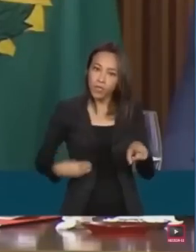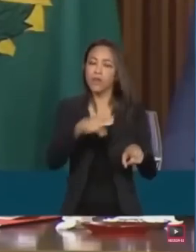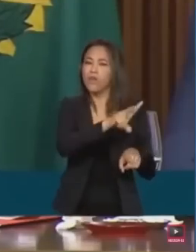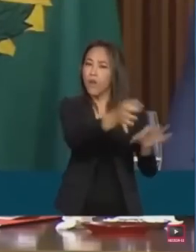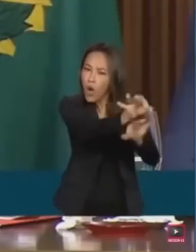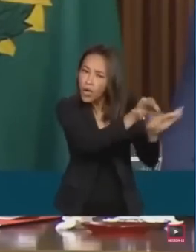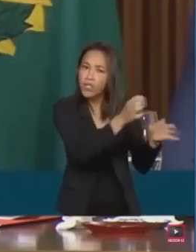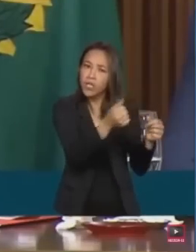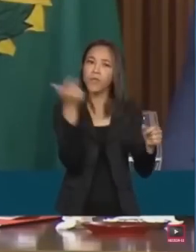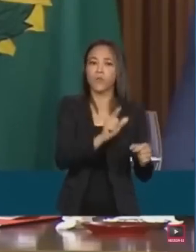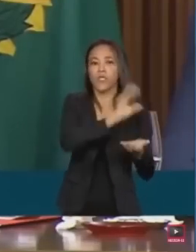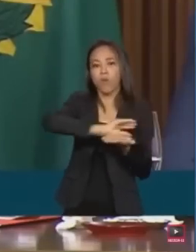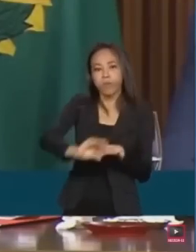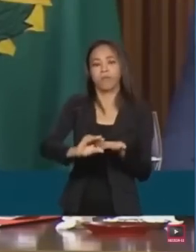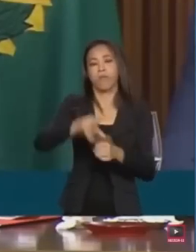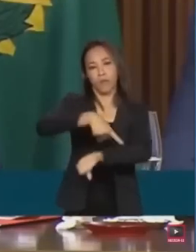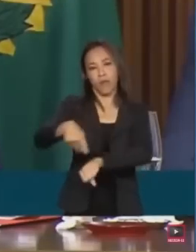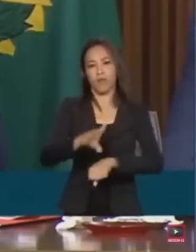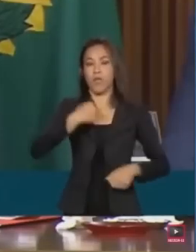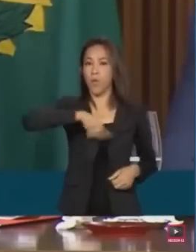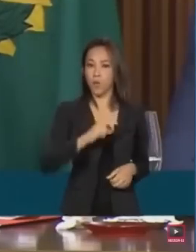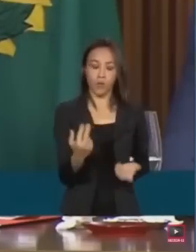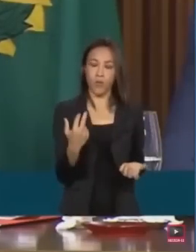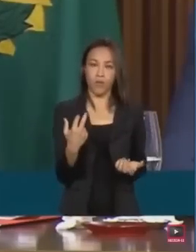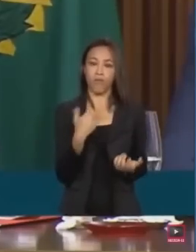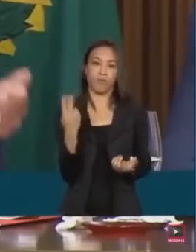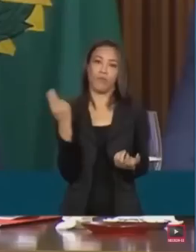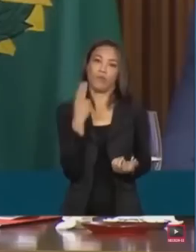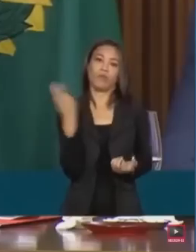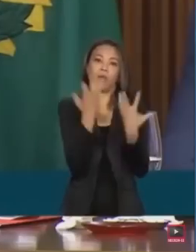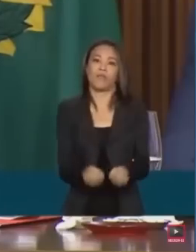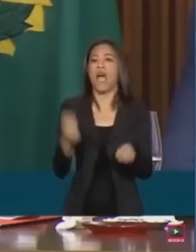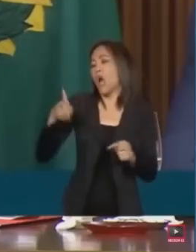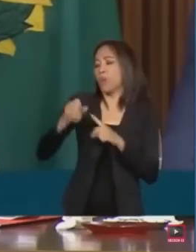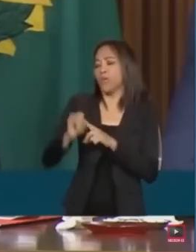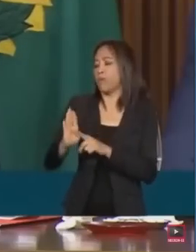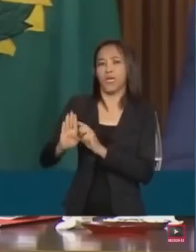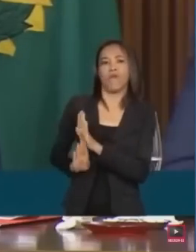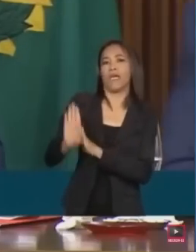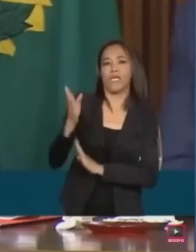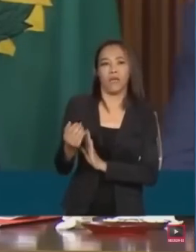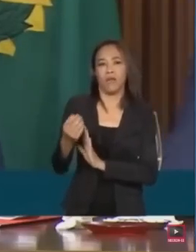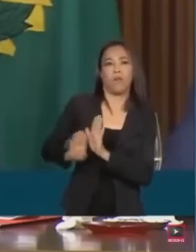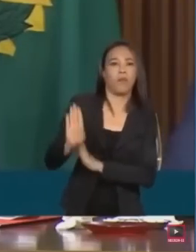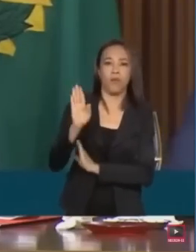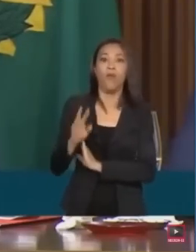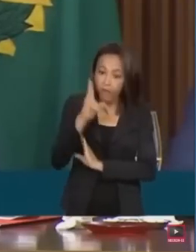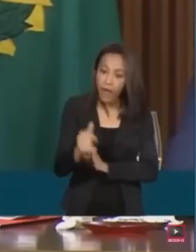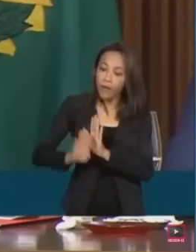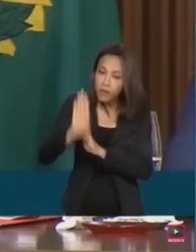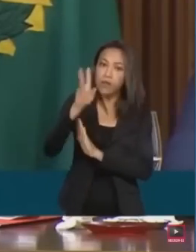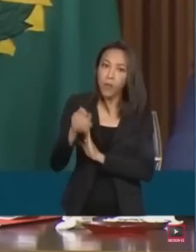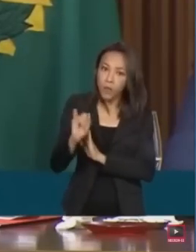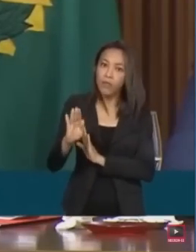fazer investimento nesse país. Que é, a gente não pode aceitar a ideia de que o PIB não vai crescer porque alguém disse que o PIB não vai crescer. Nós vamos dizer que o PIB vai crescer